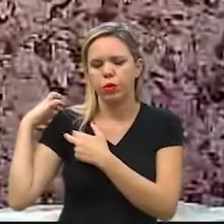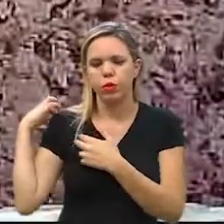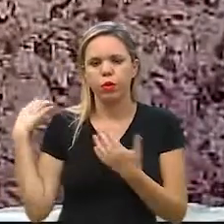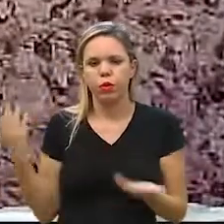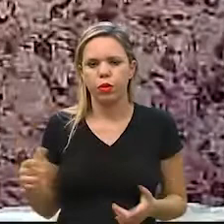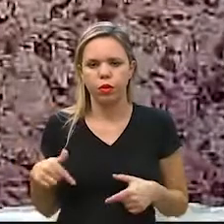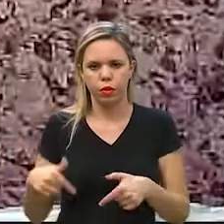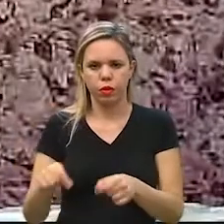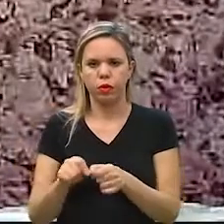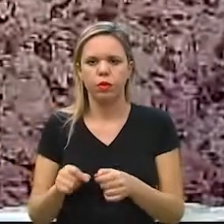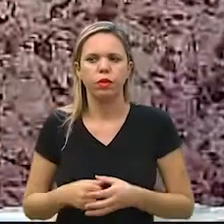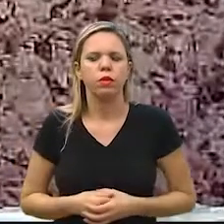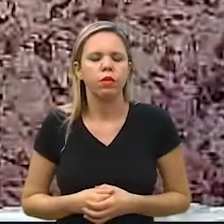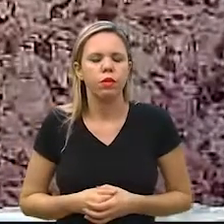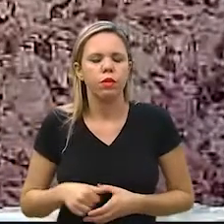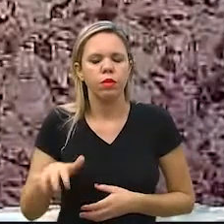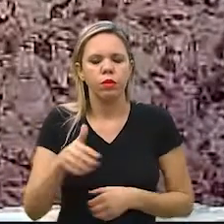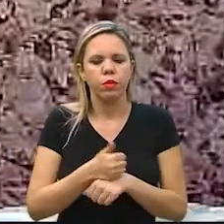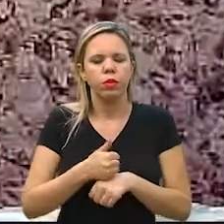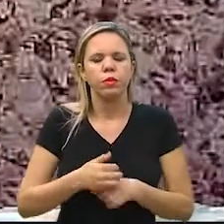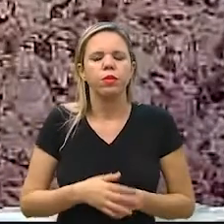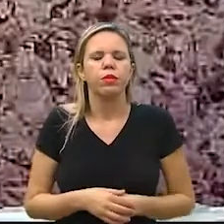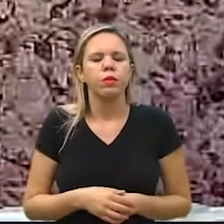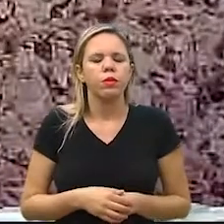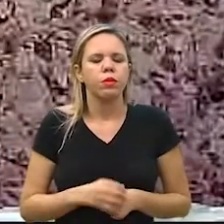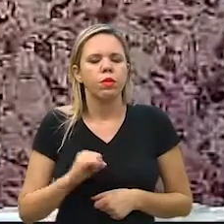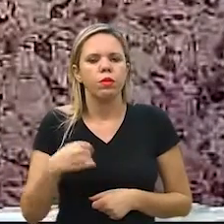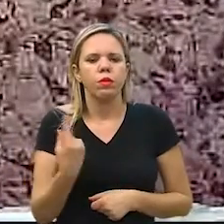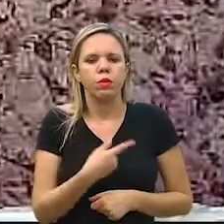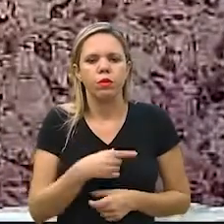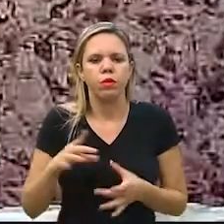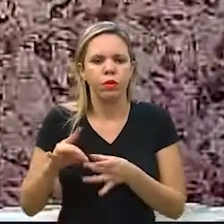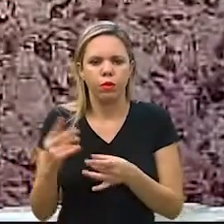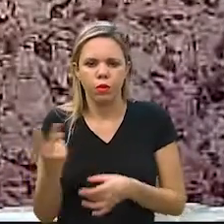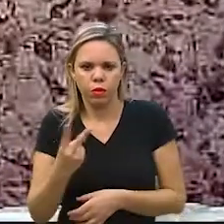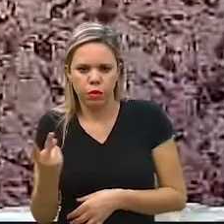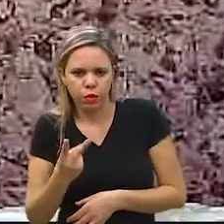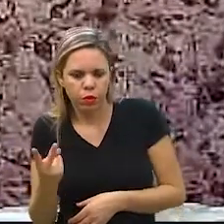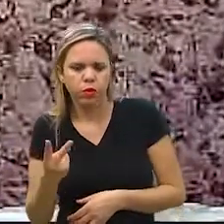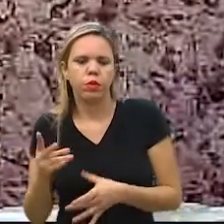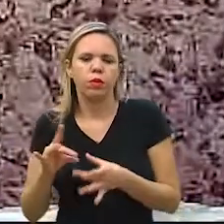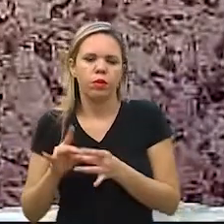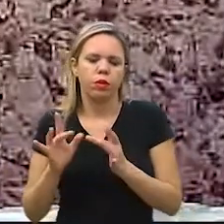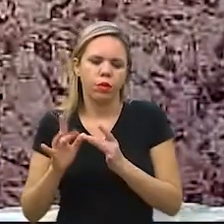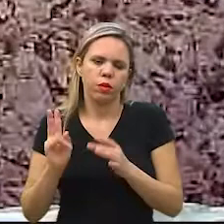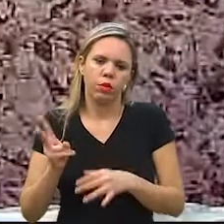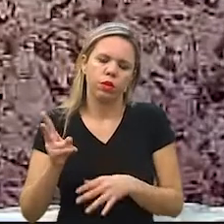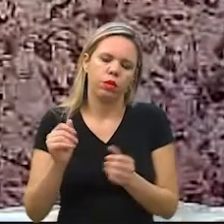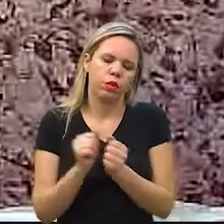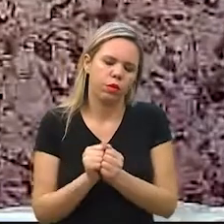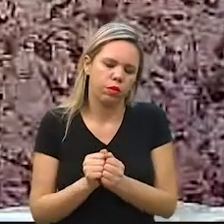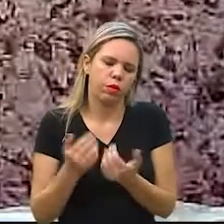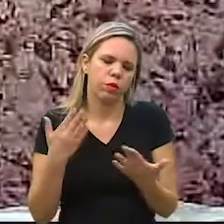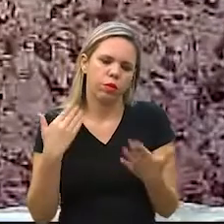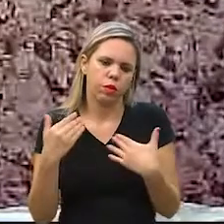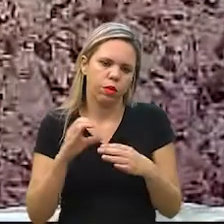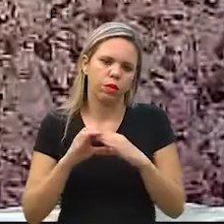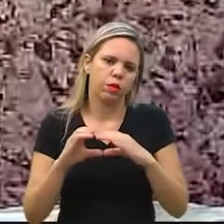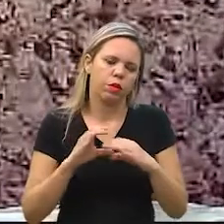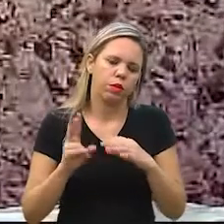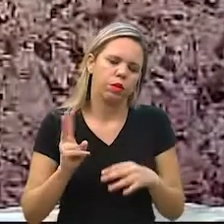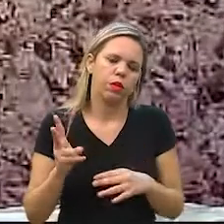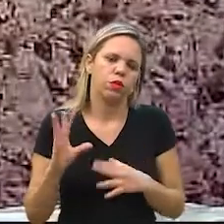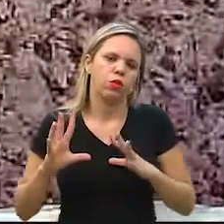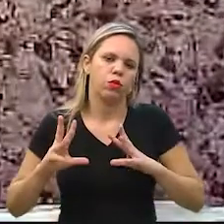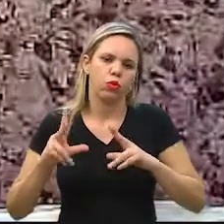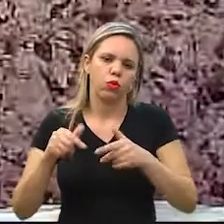para atuar nessa área. Mas nós dois estamos o tempo inteiro muito integrados